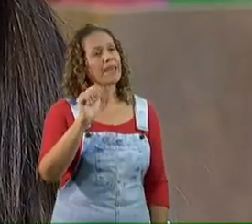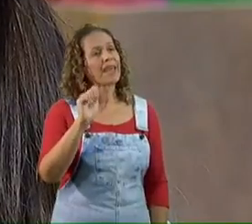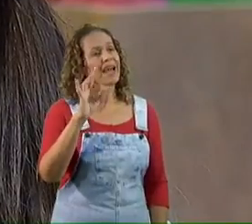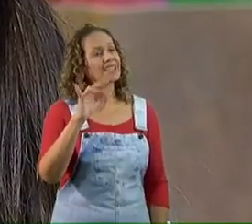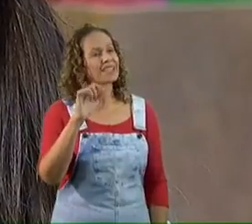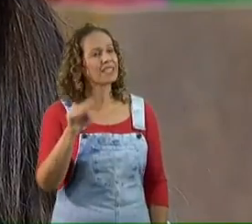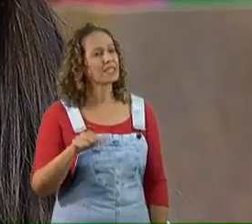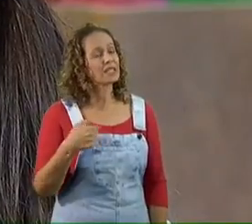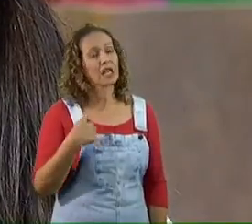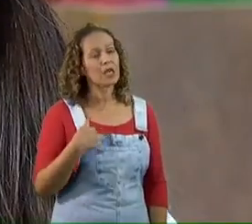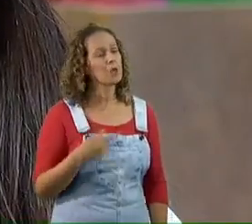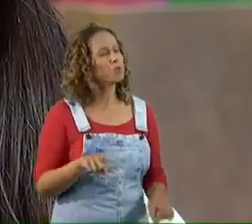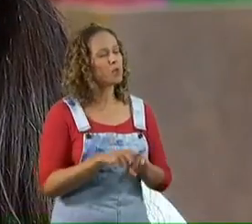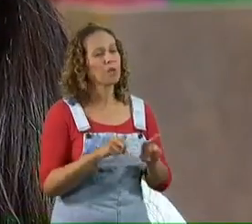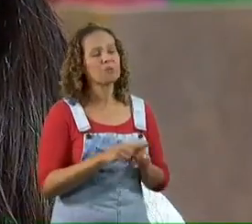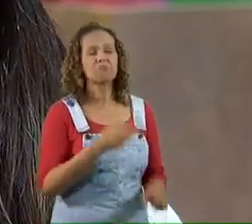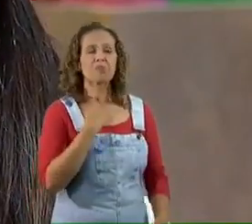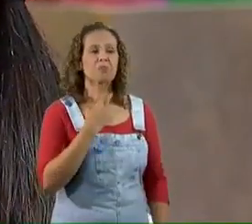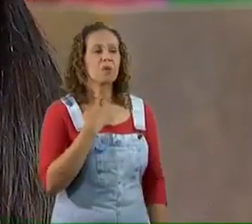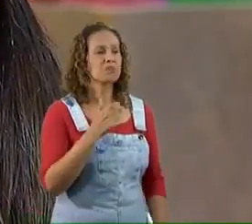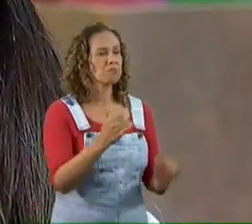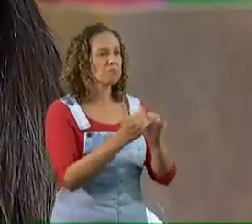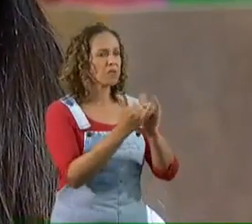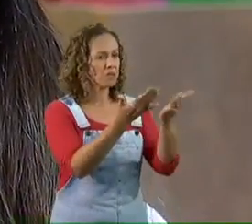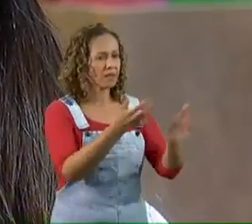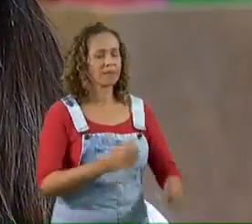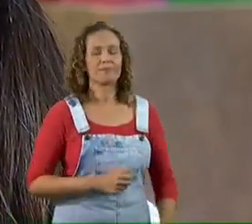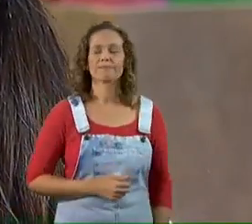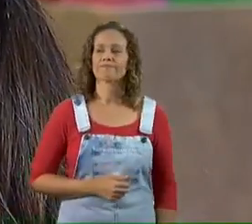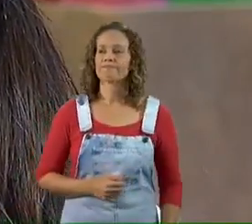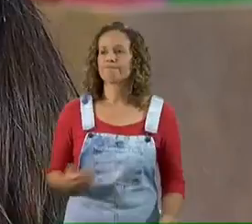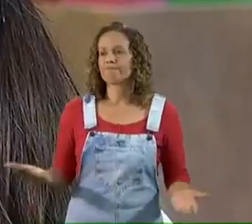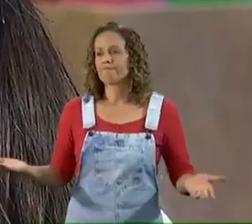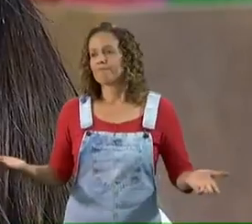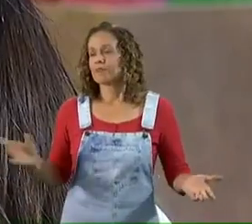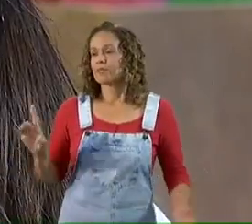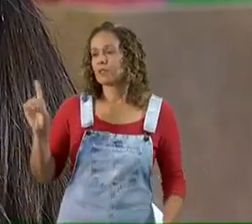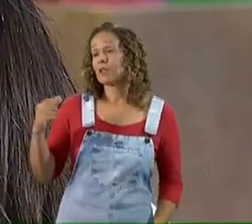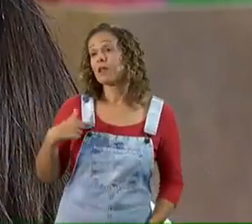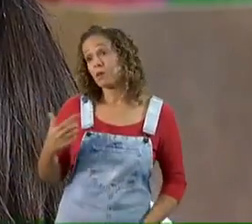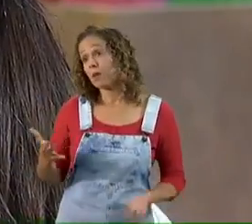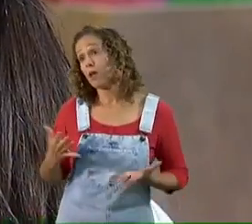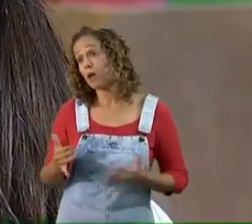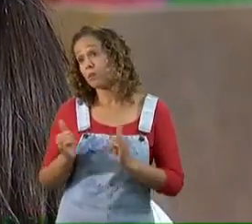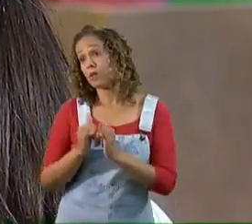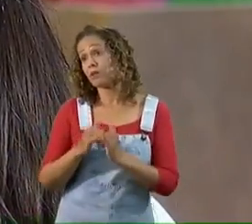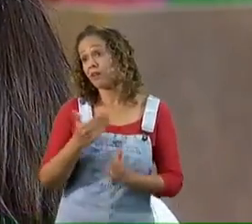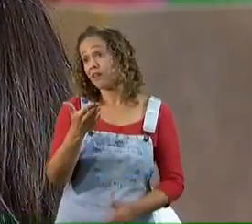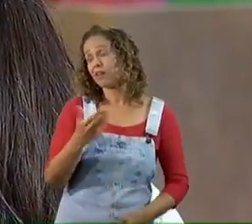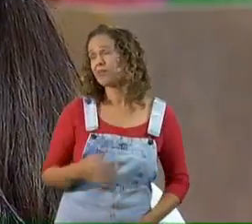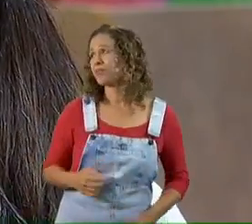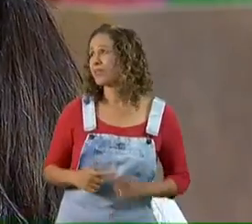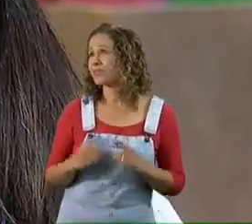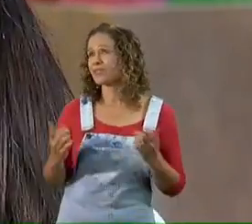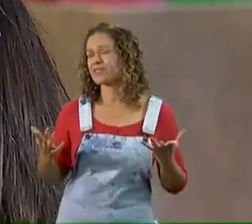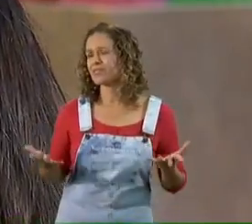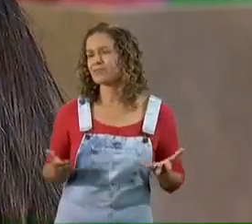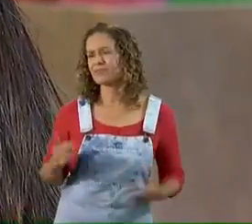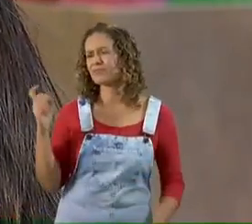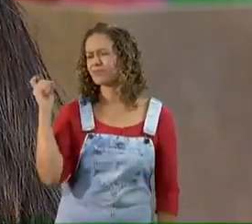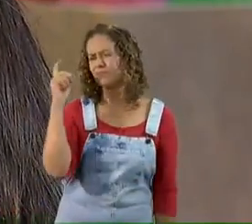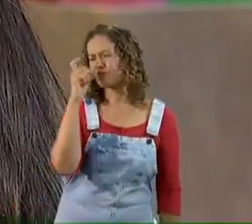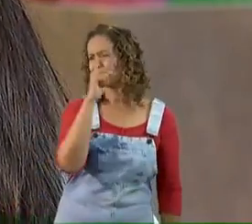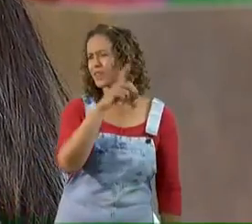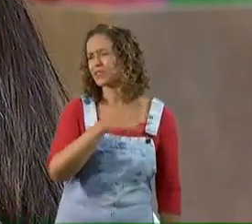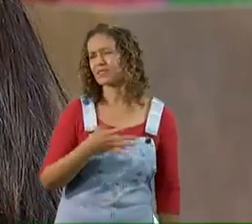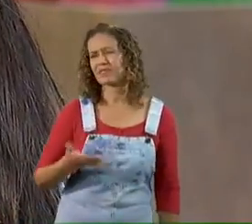não posso te perdoar. Olha, Deus, eu até quero perdoar ela, mas é tão